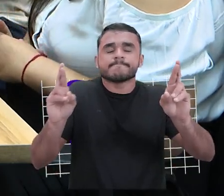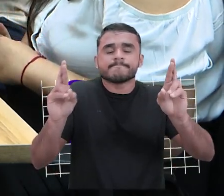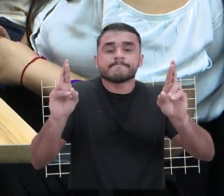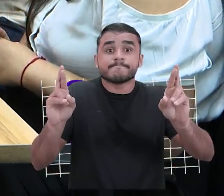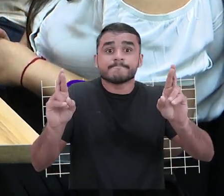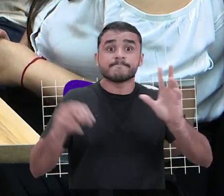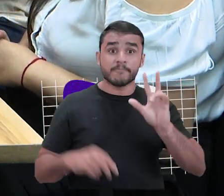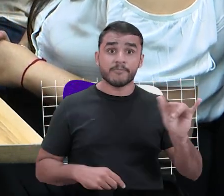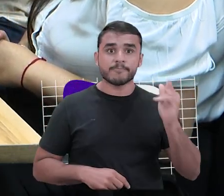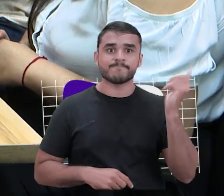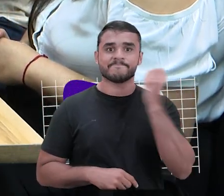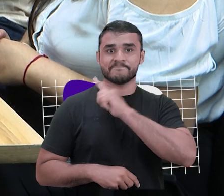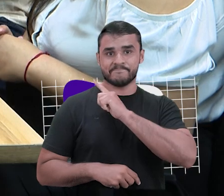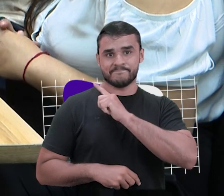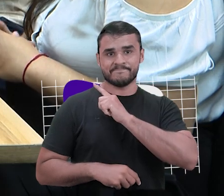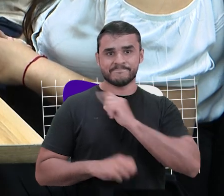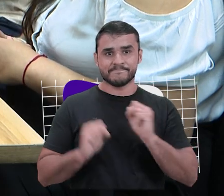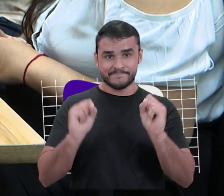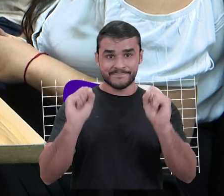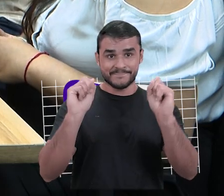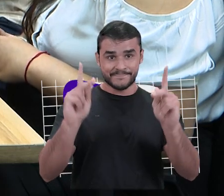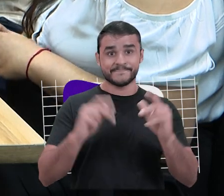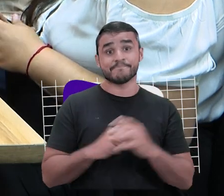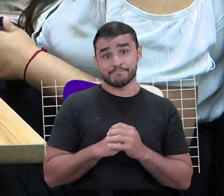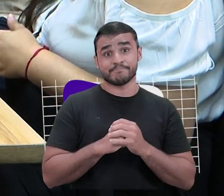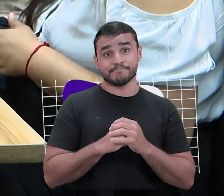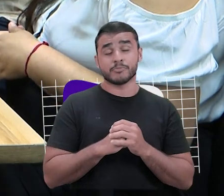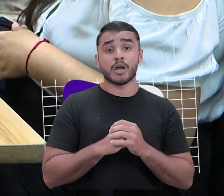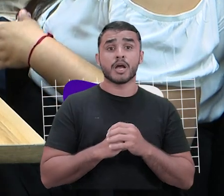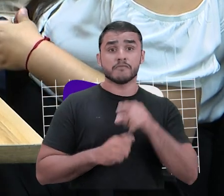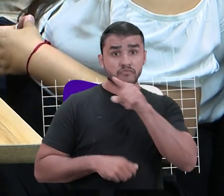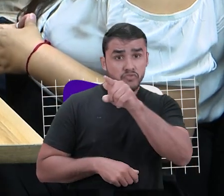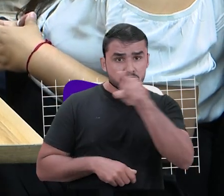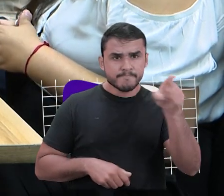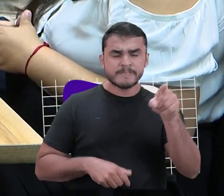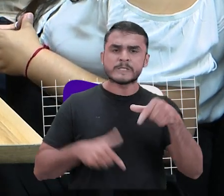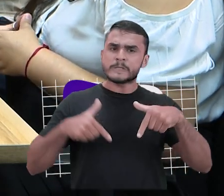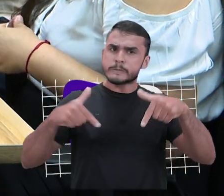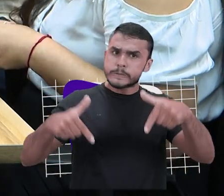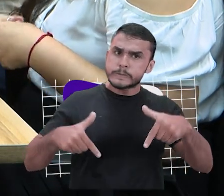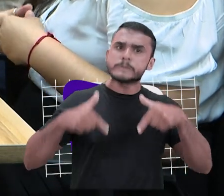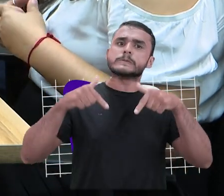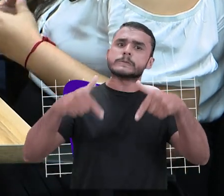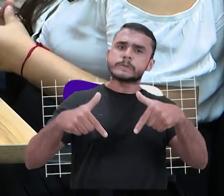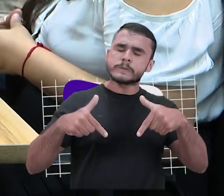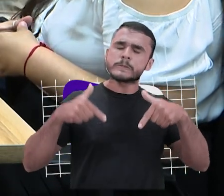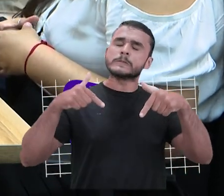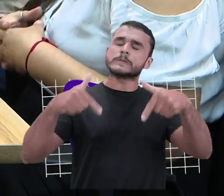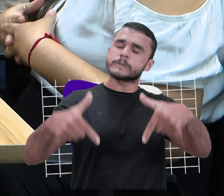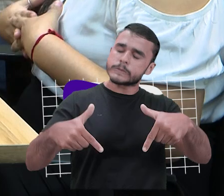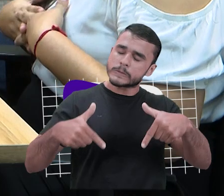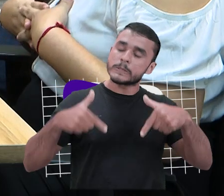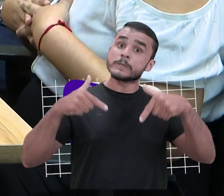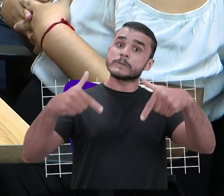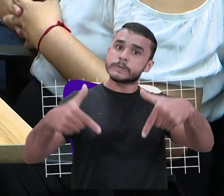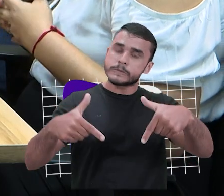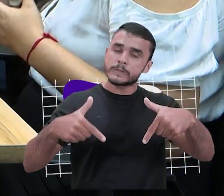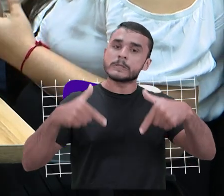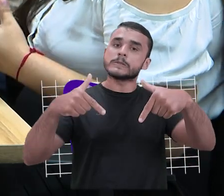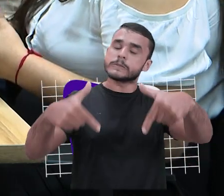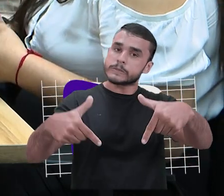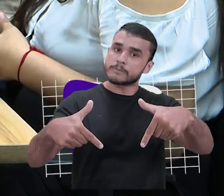certo, né? Assim, a gente de luta, a gente vai lutando, vai buscando caminho,